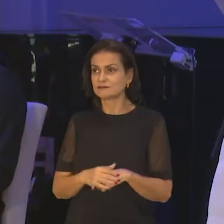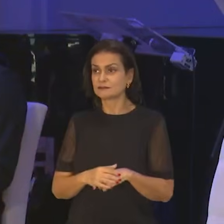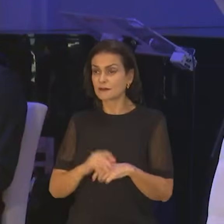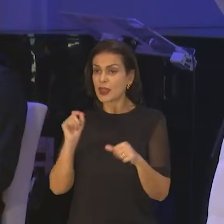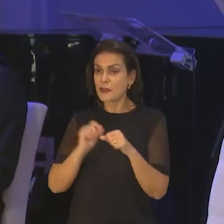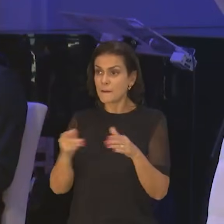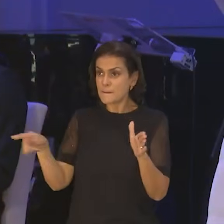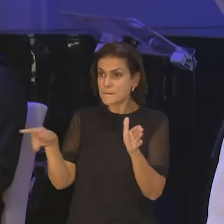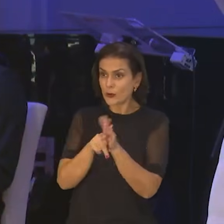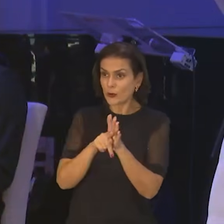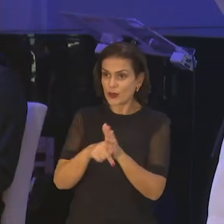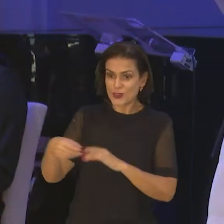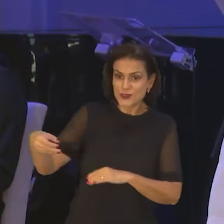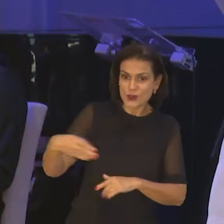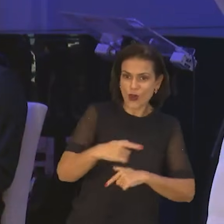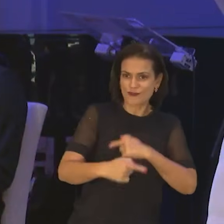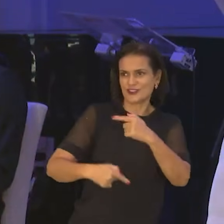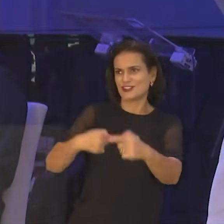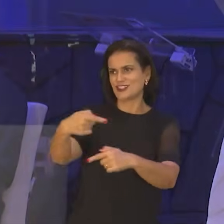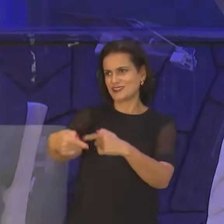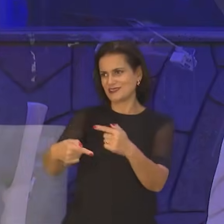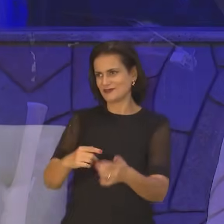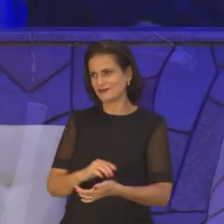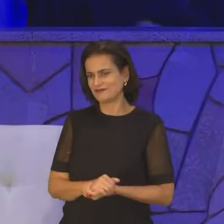parte porque são a nova geração.